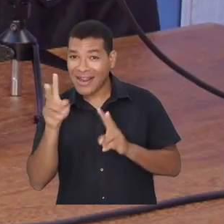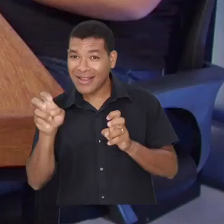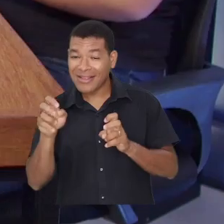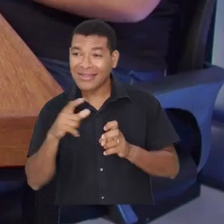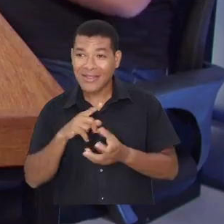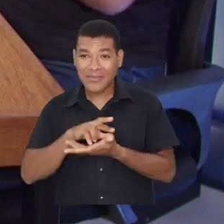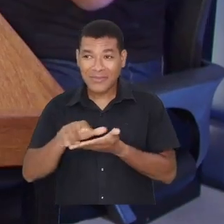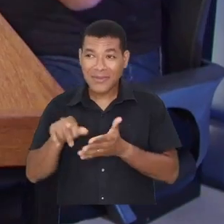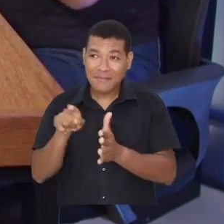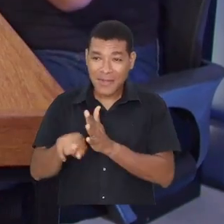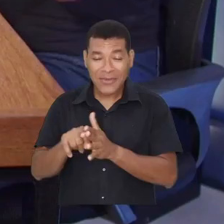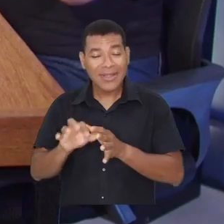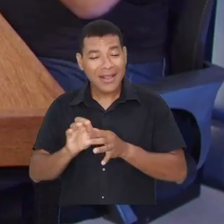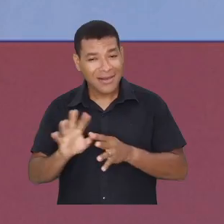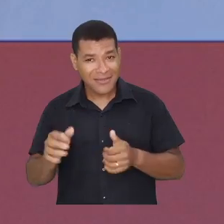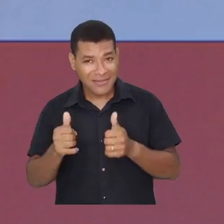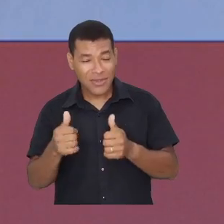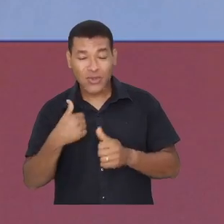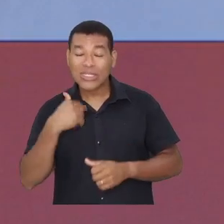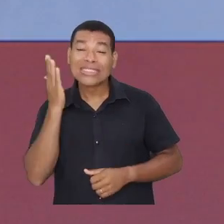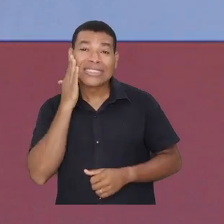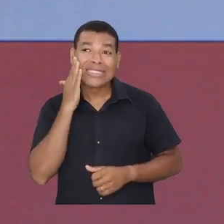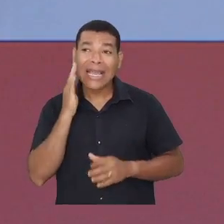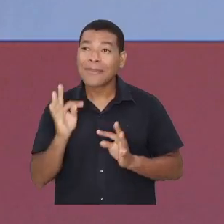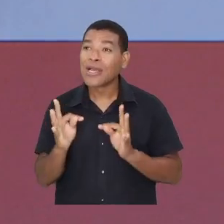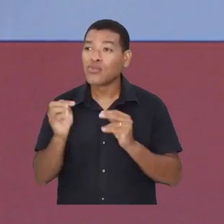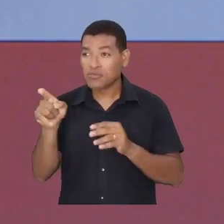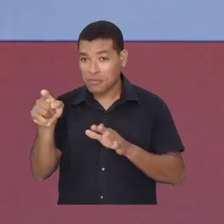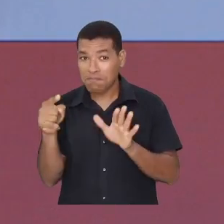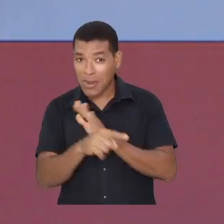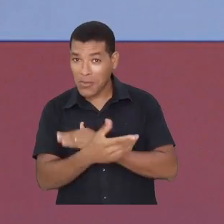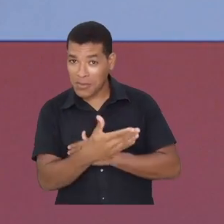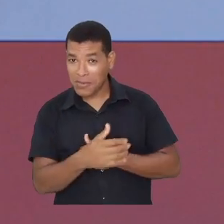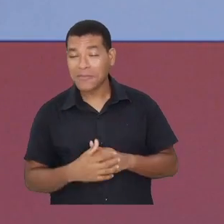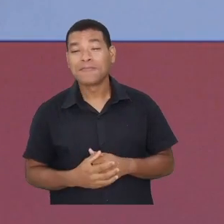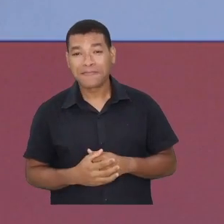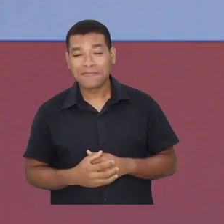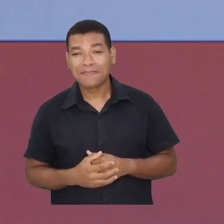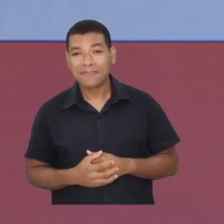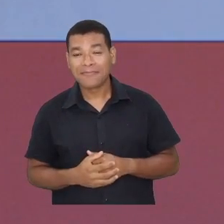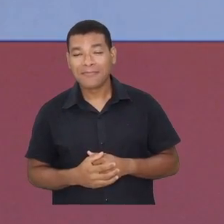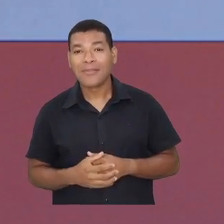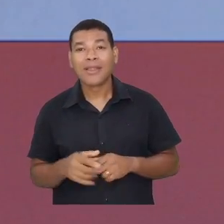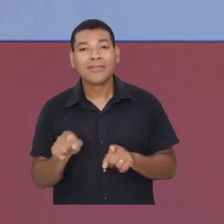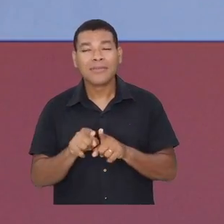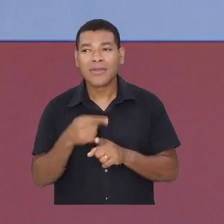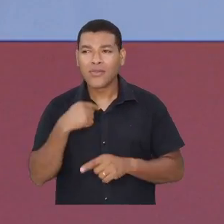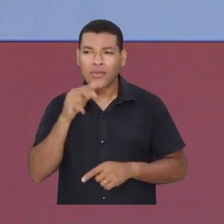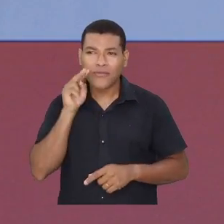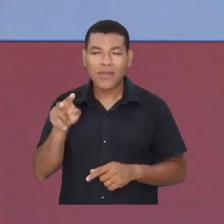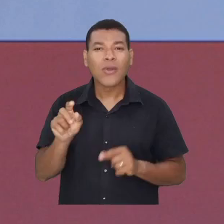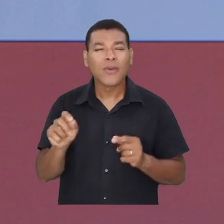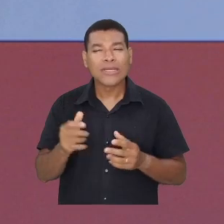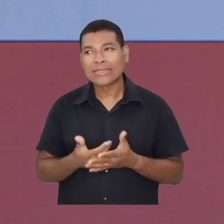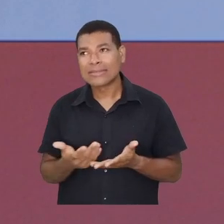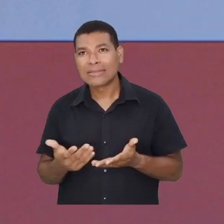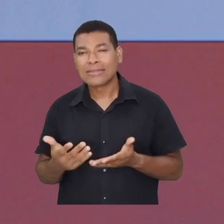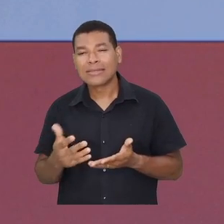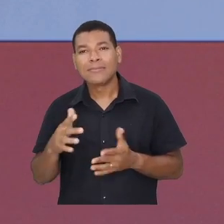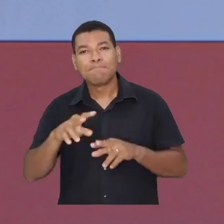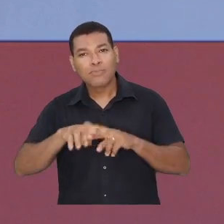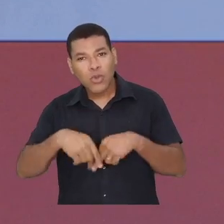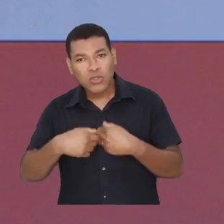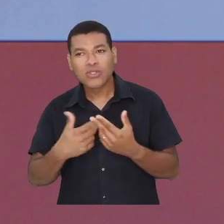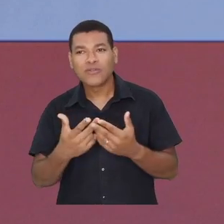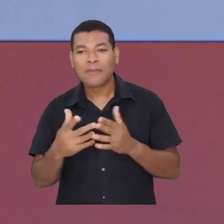Lee. Sei tudo, entendeu? Maravilhosa. E eu vejo isso, assim... Eu acho que é por